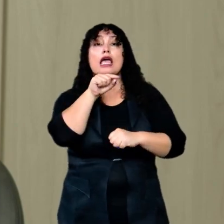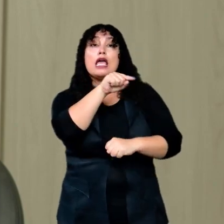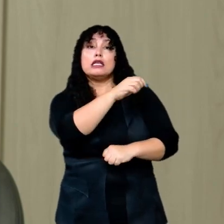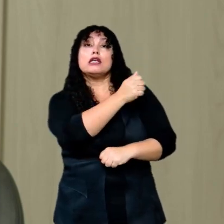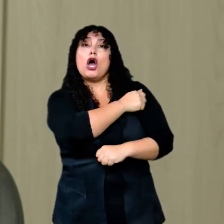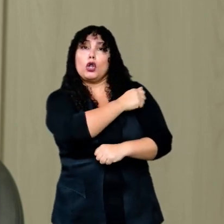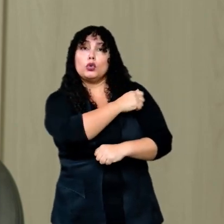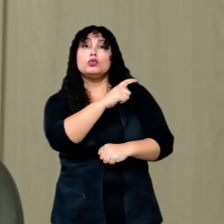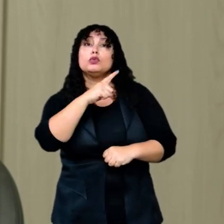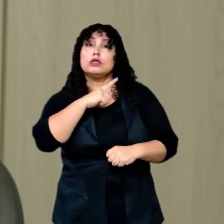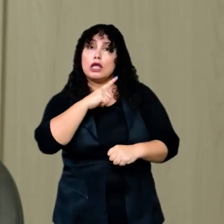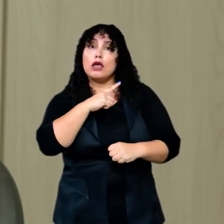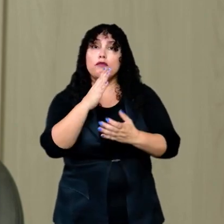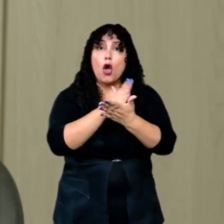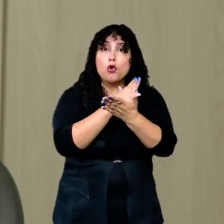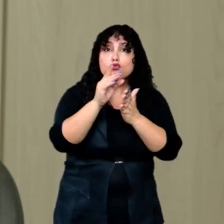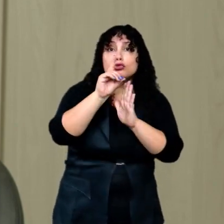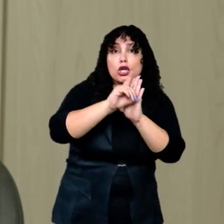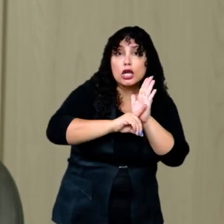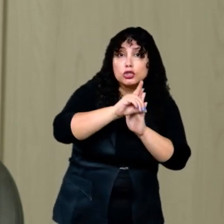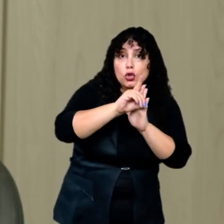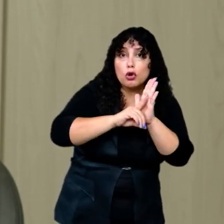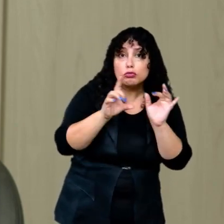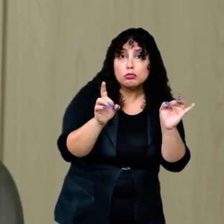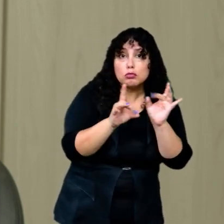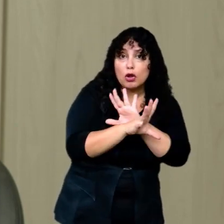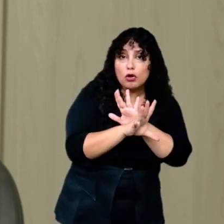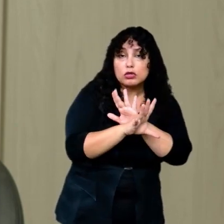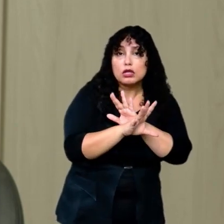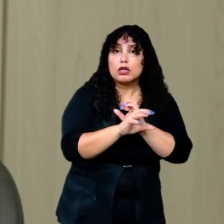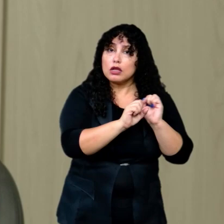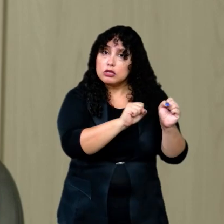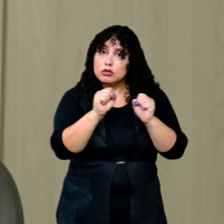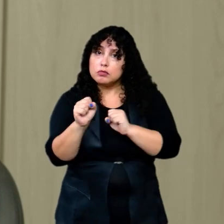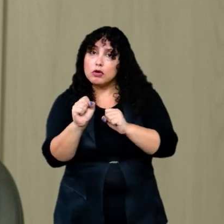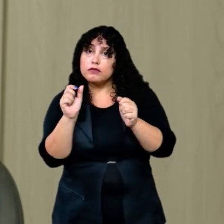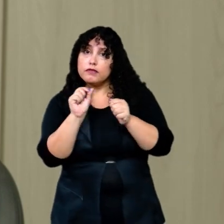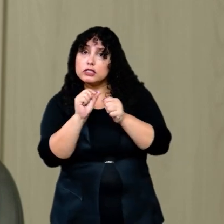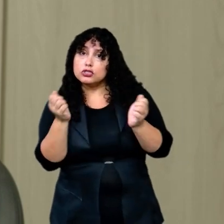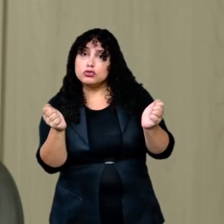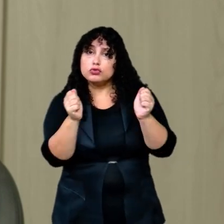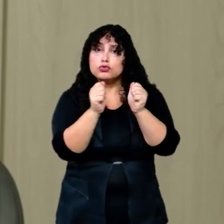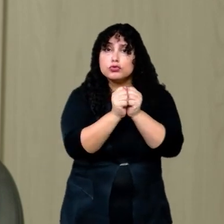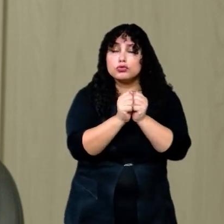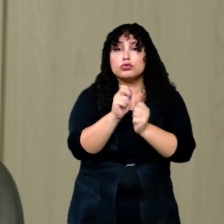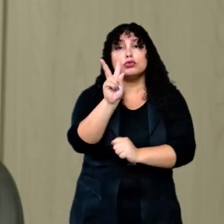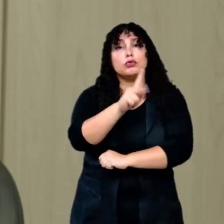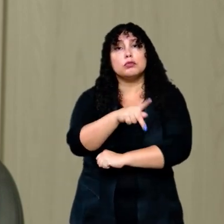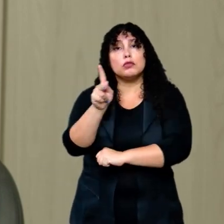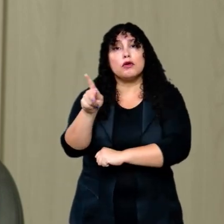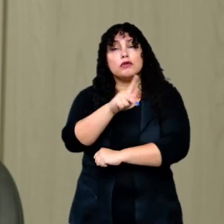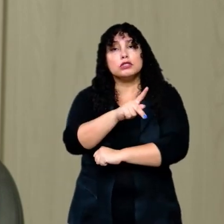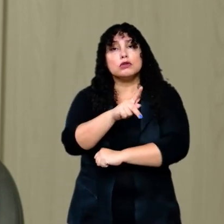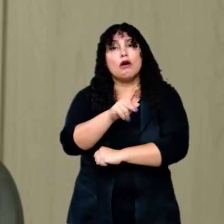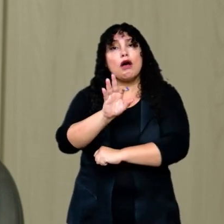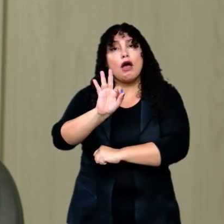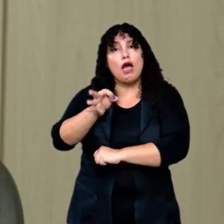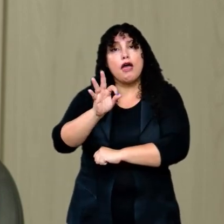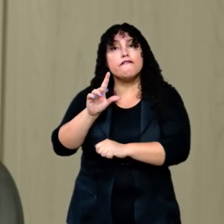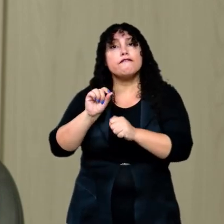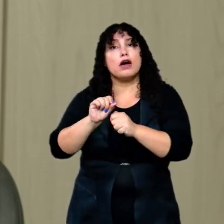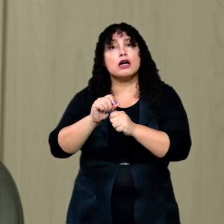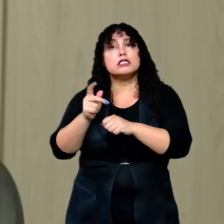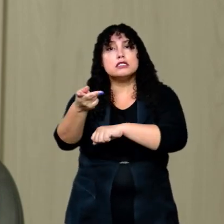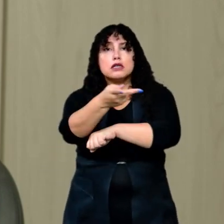estudante teve algum diagnóstico, né? O que a gente pode fazer junto? Então, o professor realmente fazer